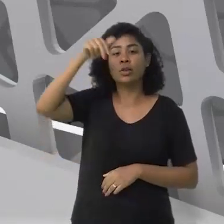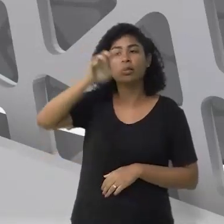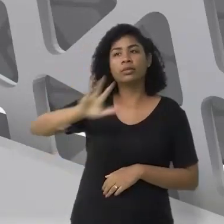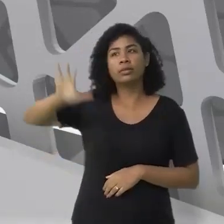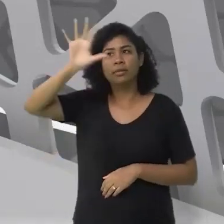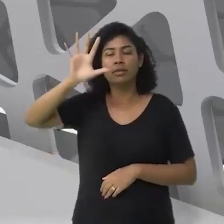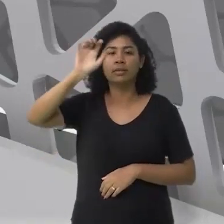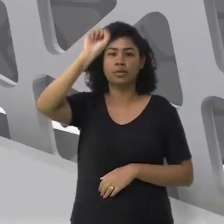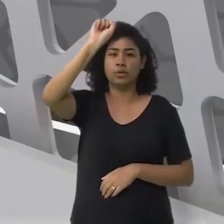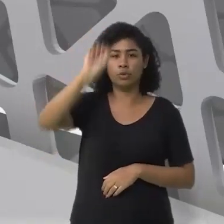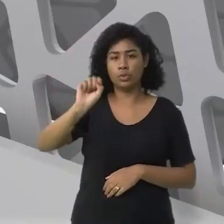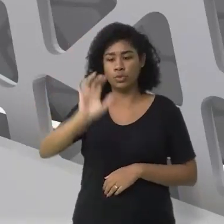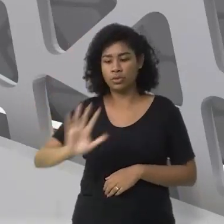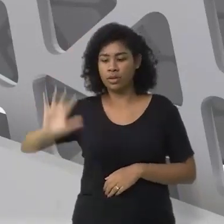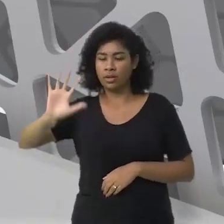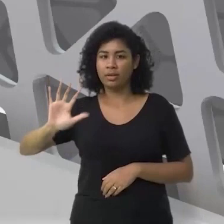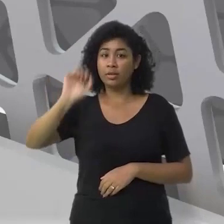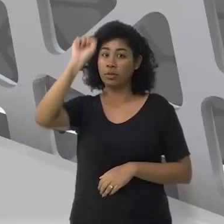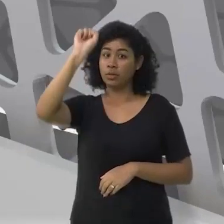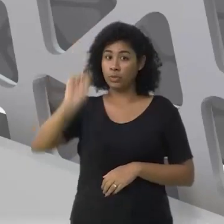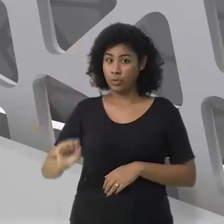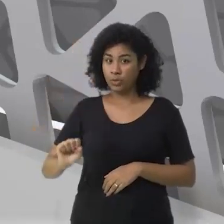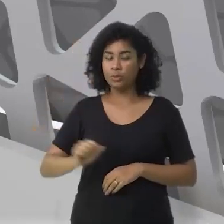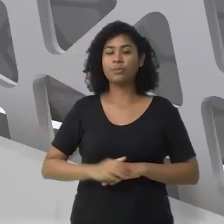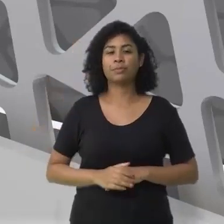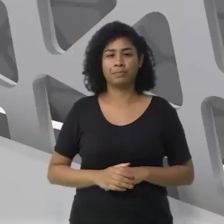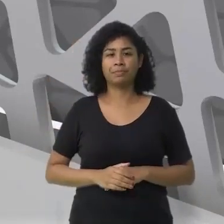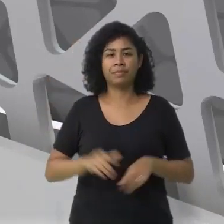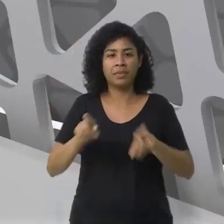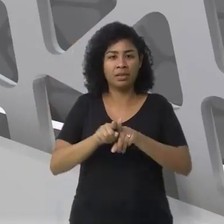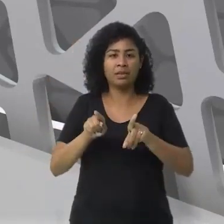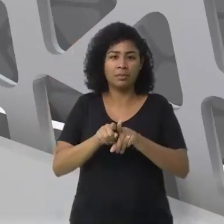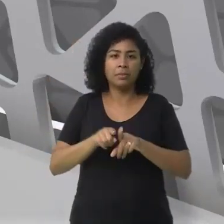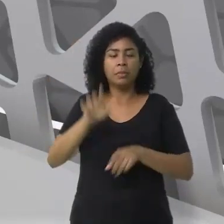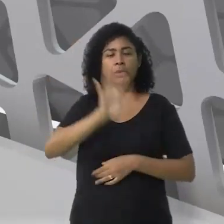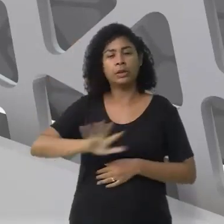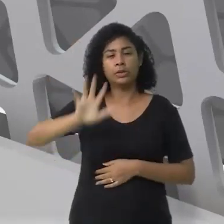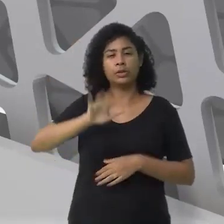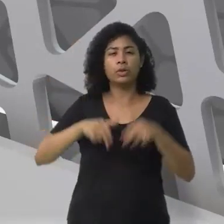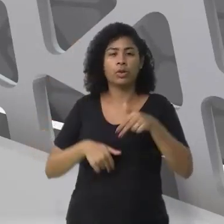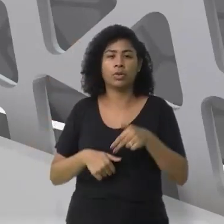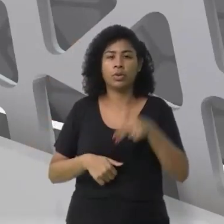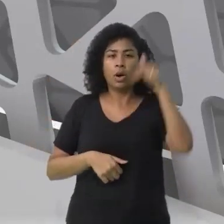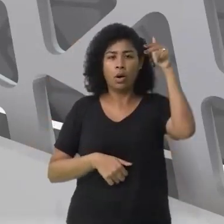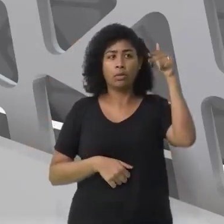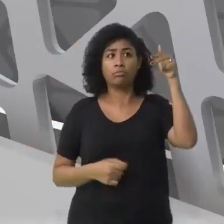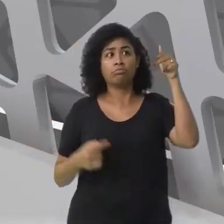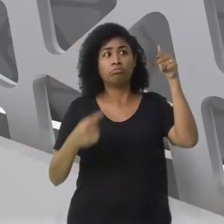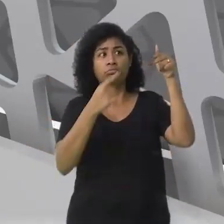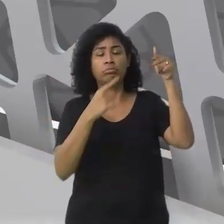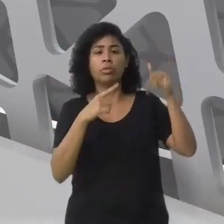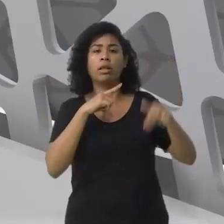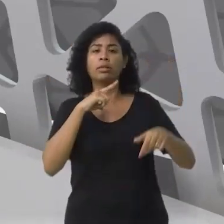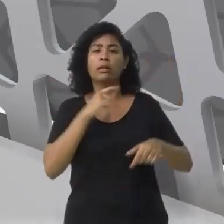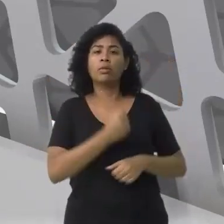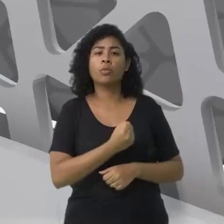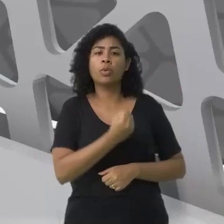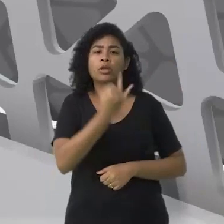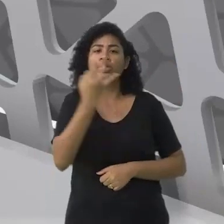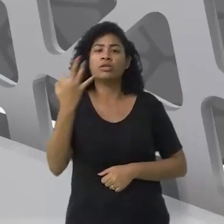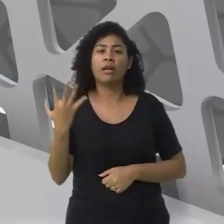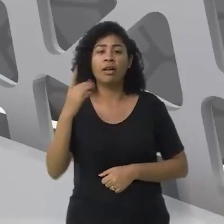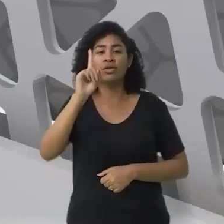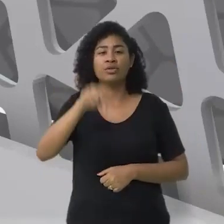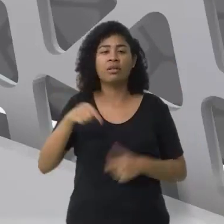Sul. Enquanto na região Centro-Oeste e na região Norte do nosso país, a gente verifica que essa quantidade ela